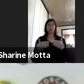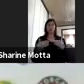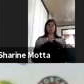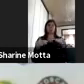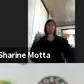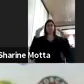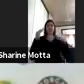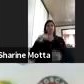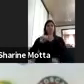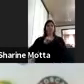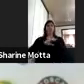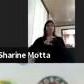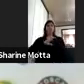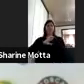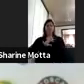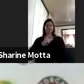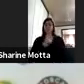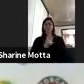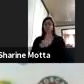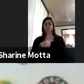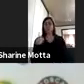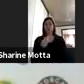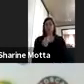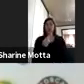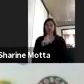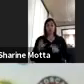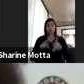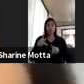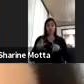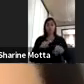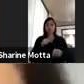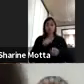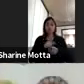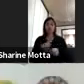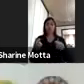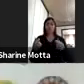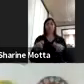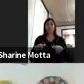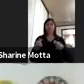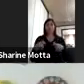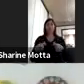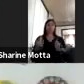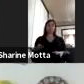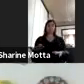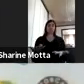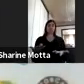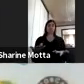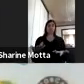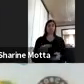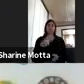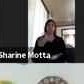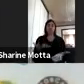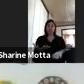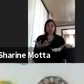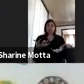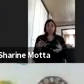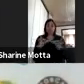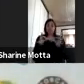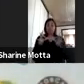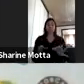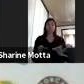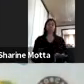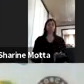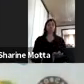chegue dinheiro para quem precise, porque nós não somos mesquinhos, né? nós, que eu digo todos nós, da sociedade civil, que